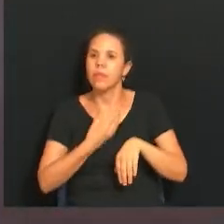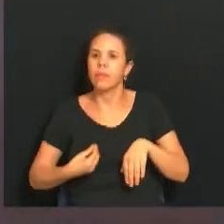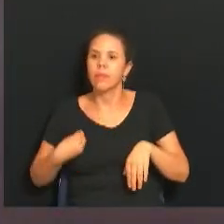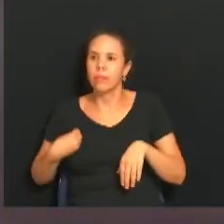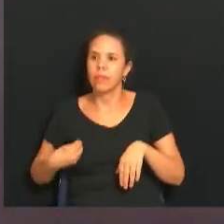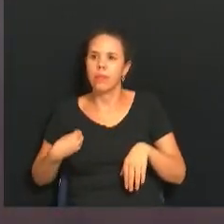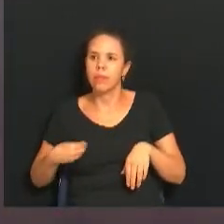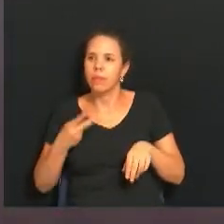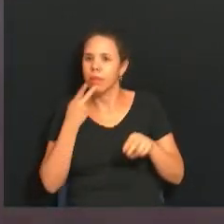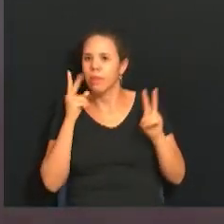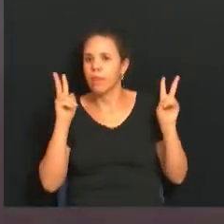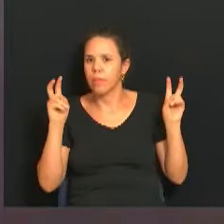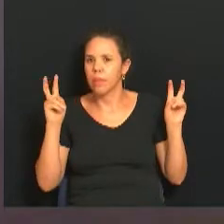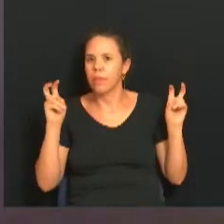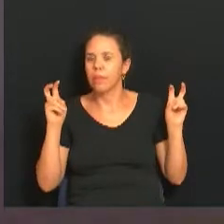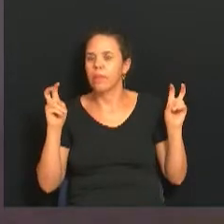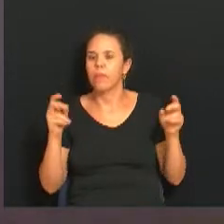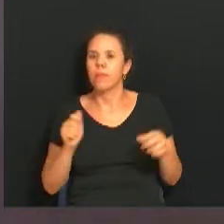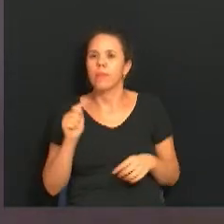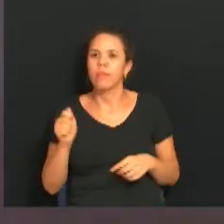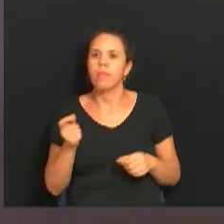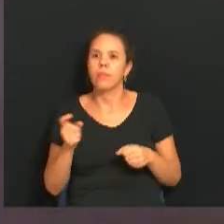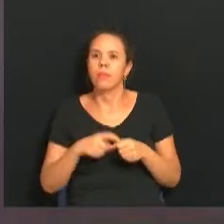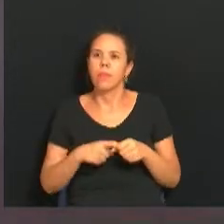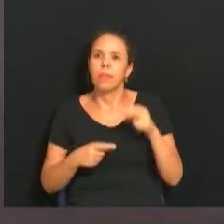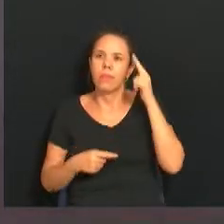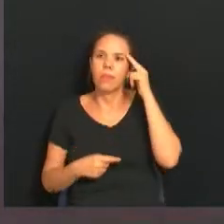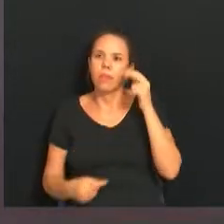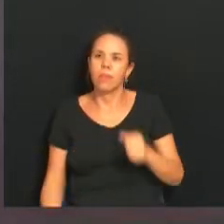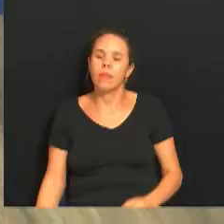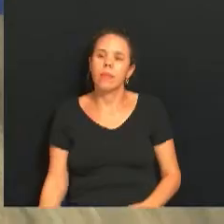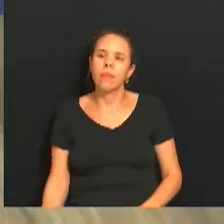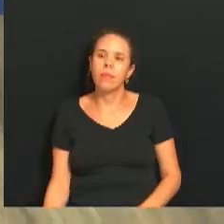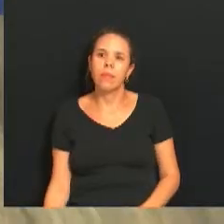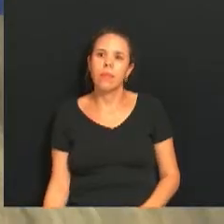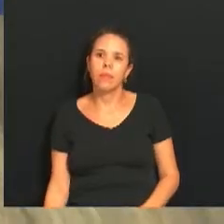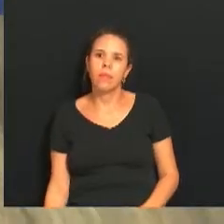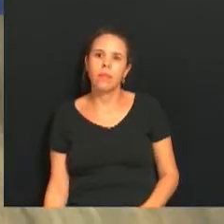a respeito da associação. Eu volto com você, Gabriel Castro.